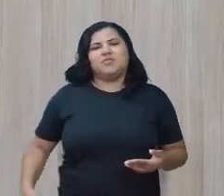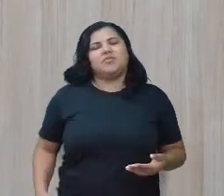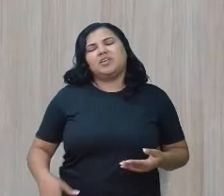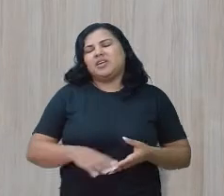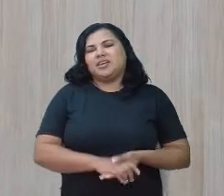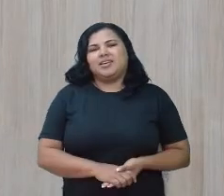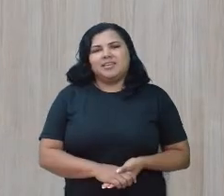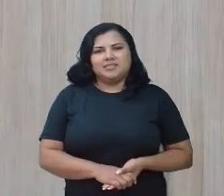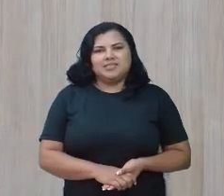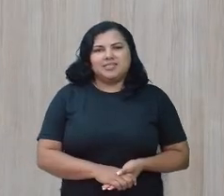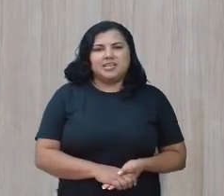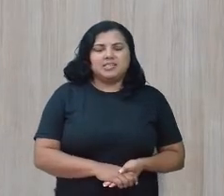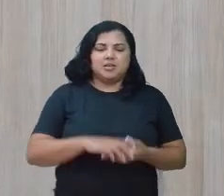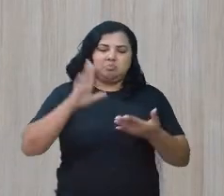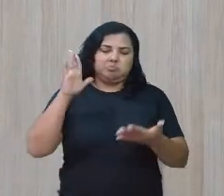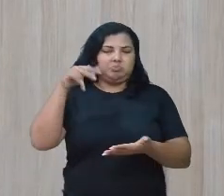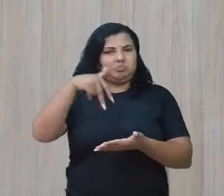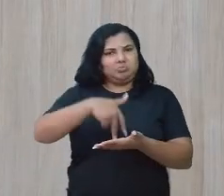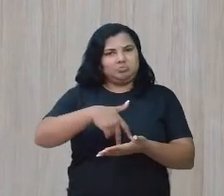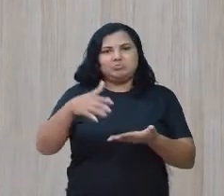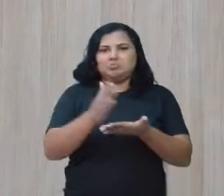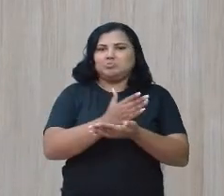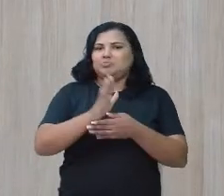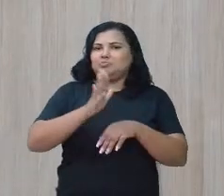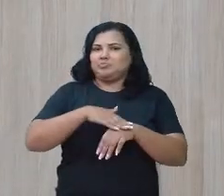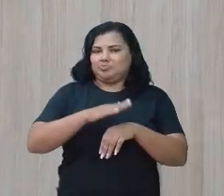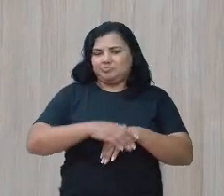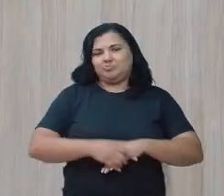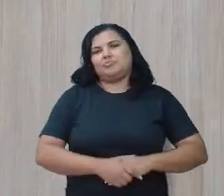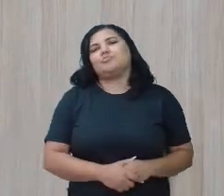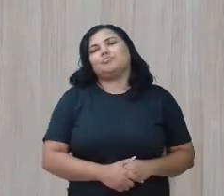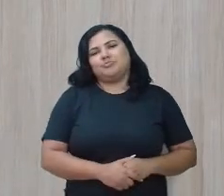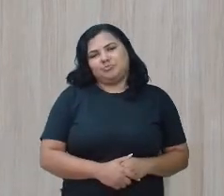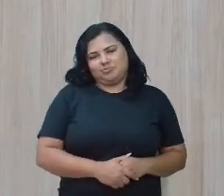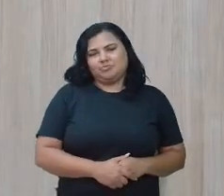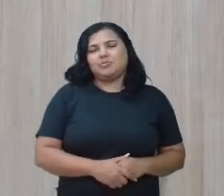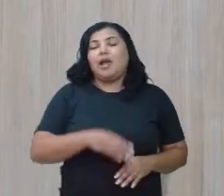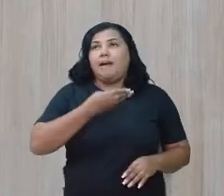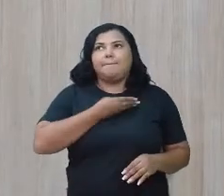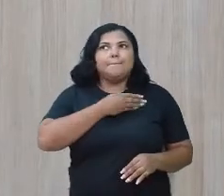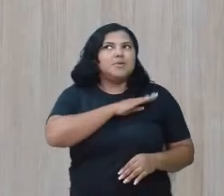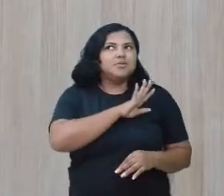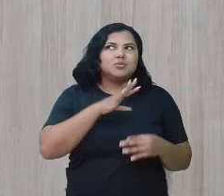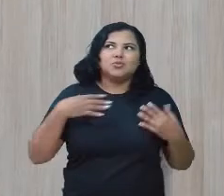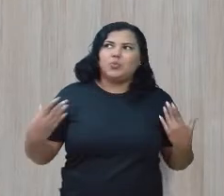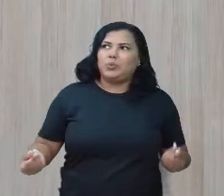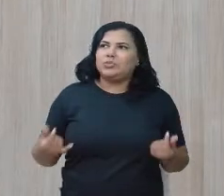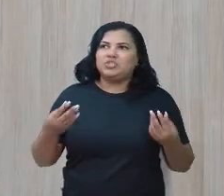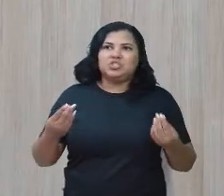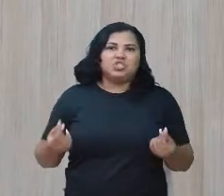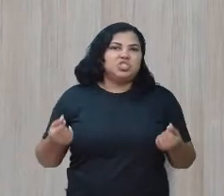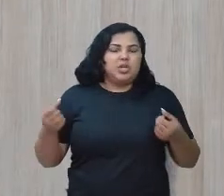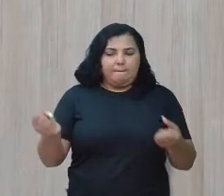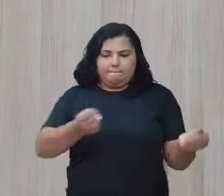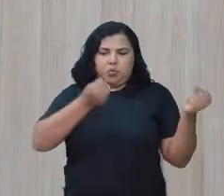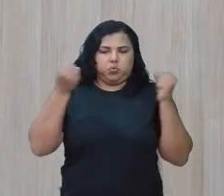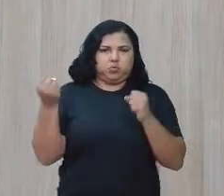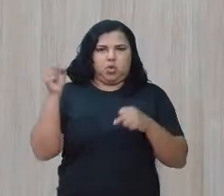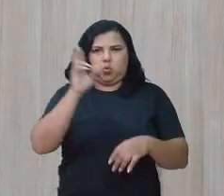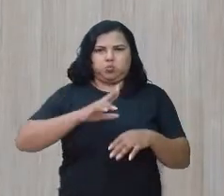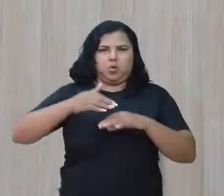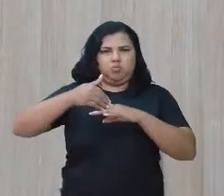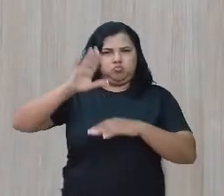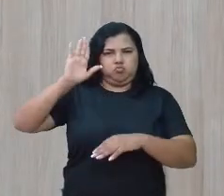né, se colocam, muitas vezes, em situações absurdas, né, de excesso de poder, de falta